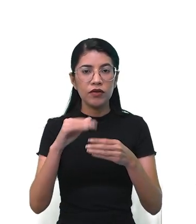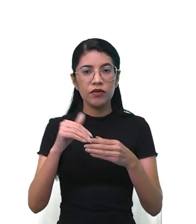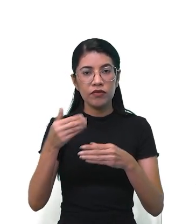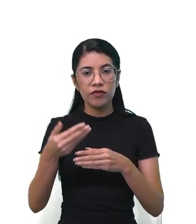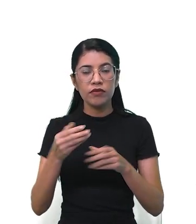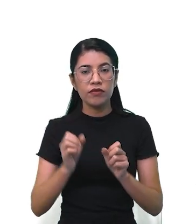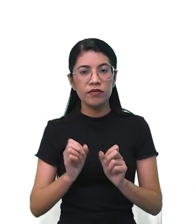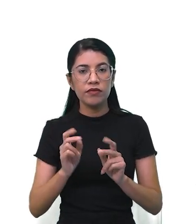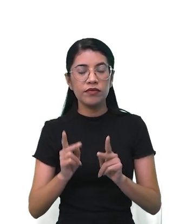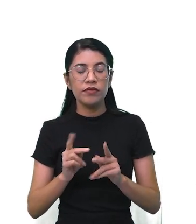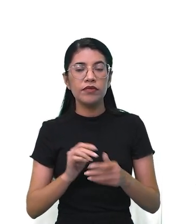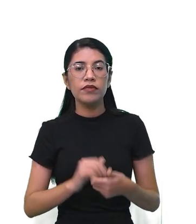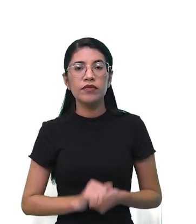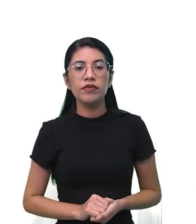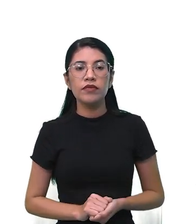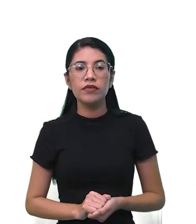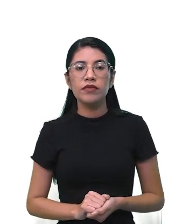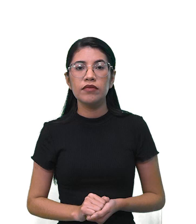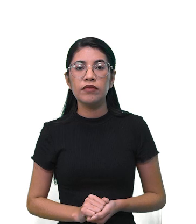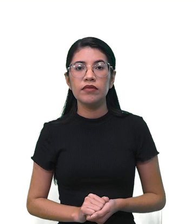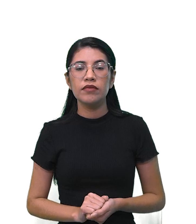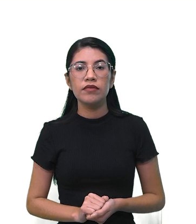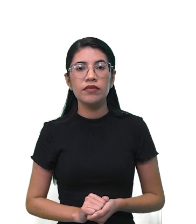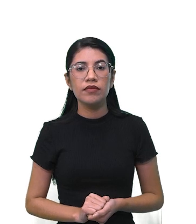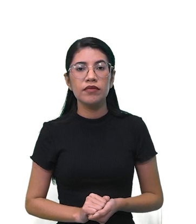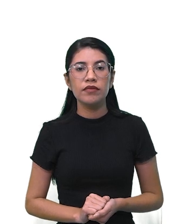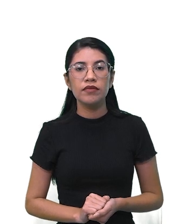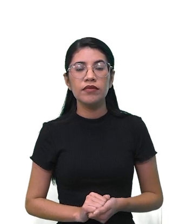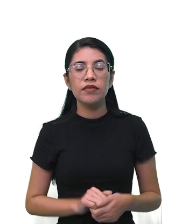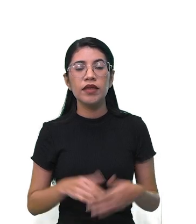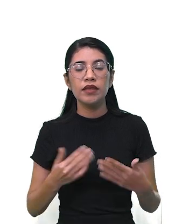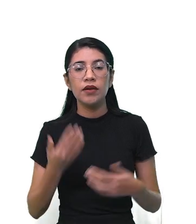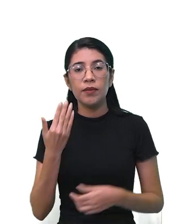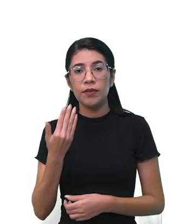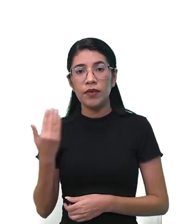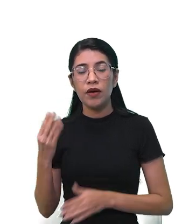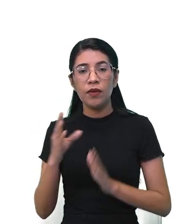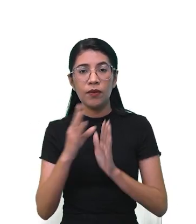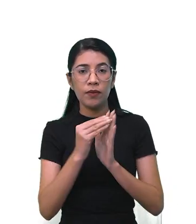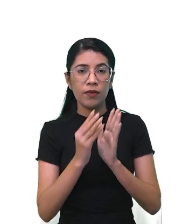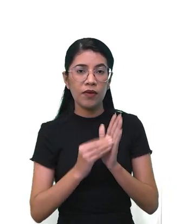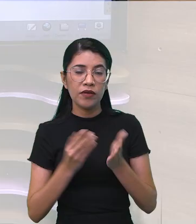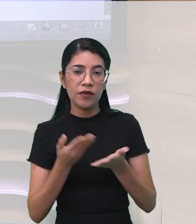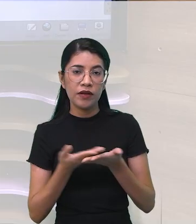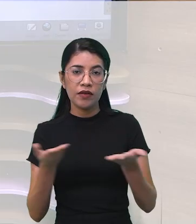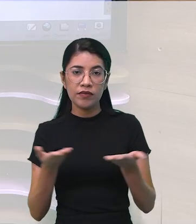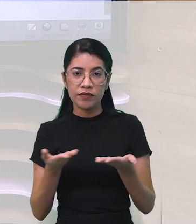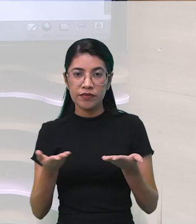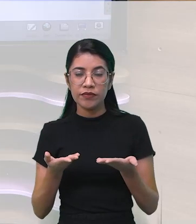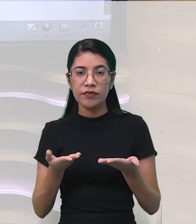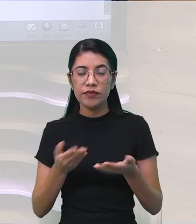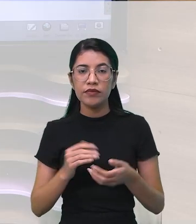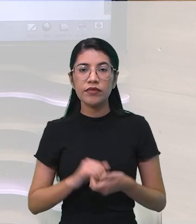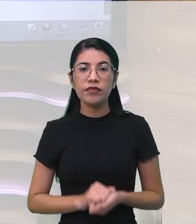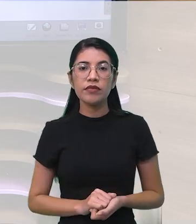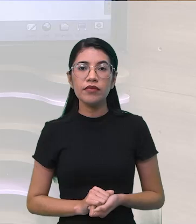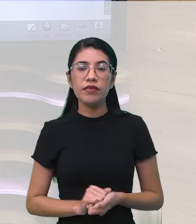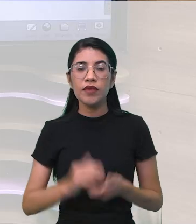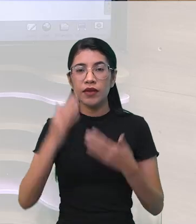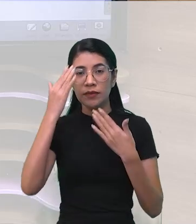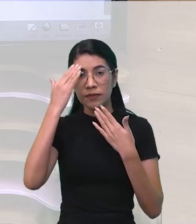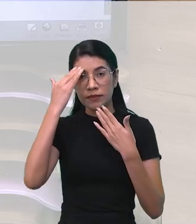internos, tá certo? Então, pessoal, aí está o conteúdo da nossa aula de hoje, tá?